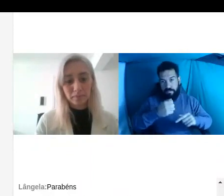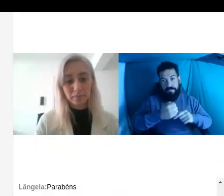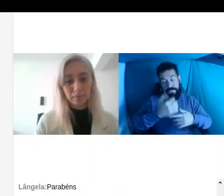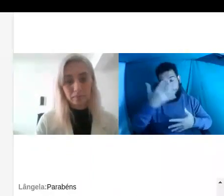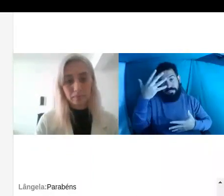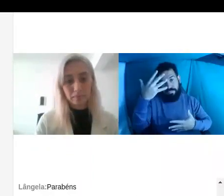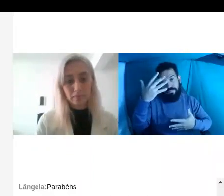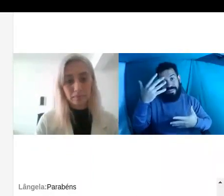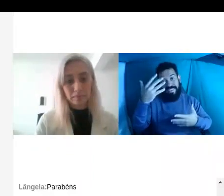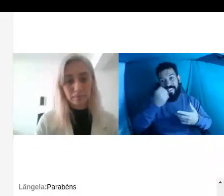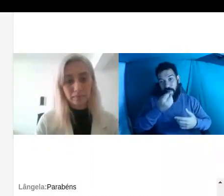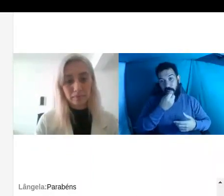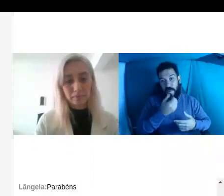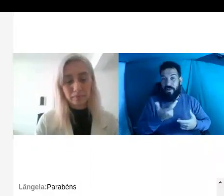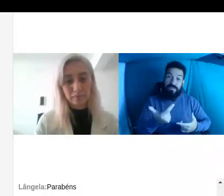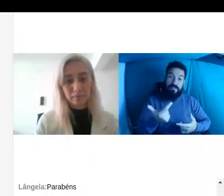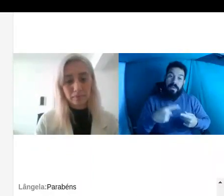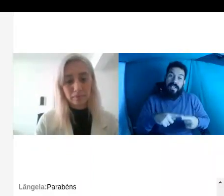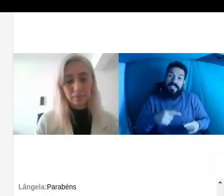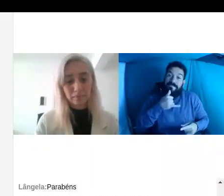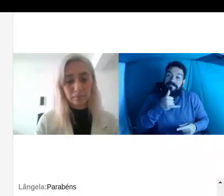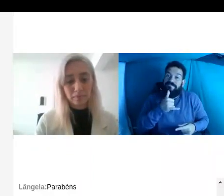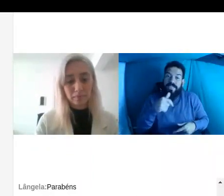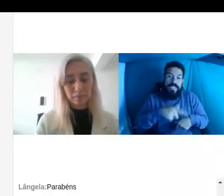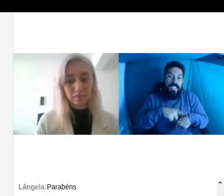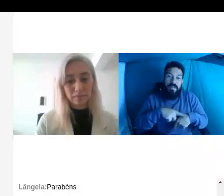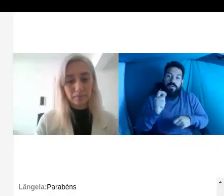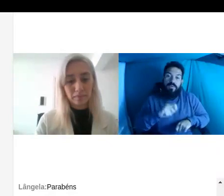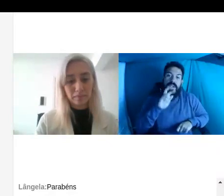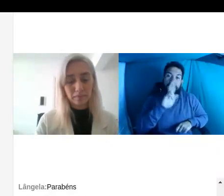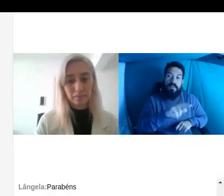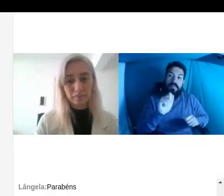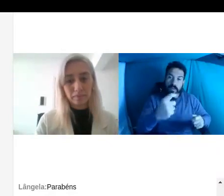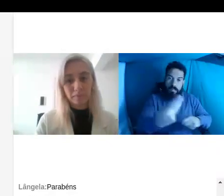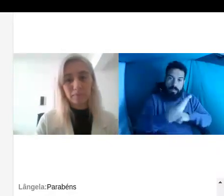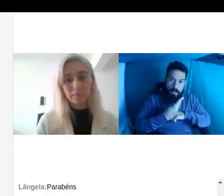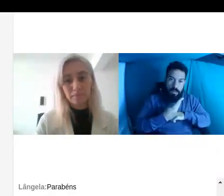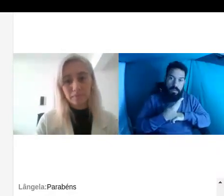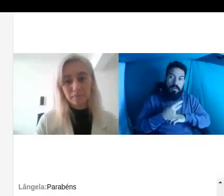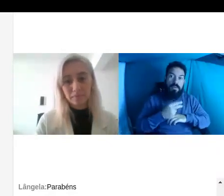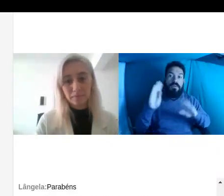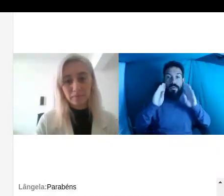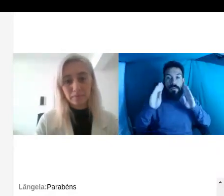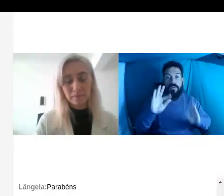felizmente, o nosso tempo, vocês podem me procurar lá pelo Facebook, é Felipe Mianes.